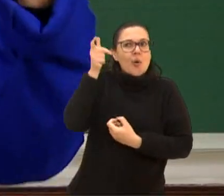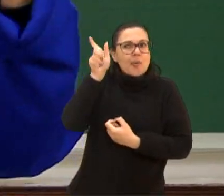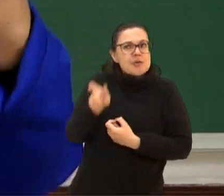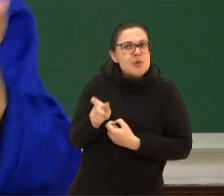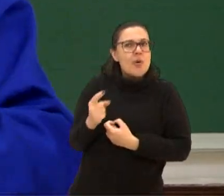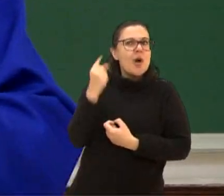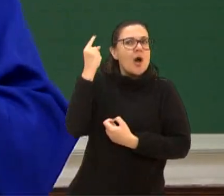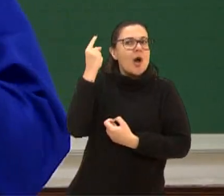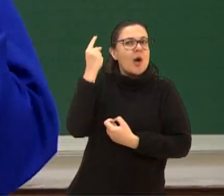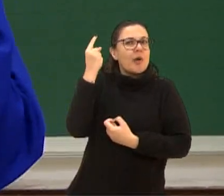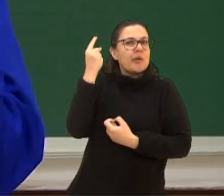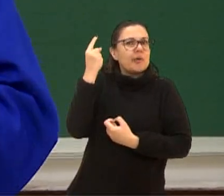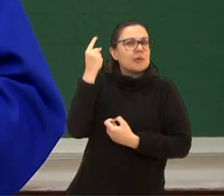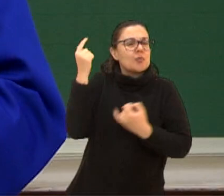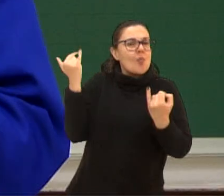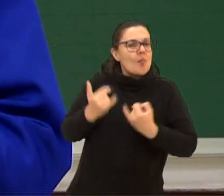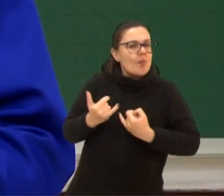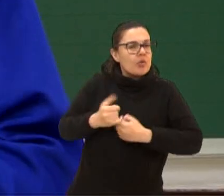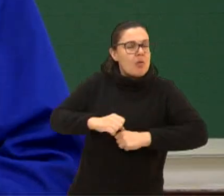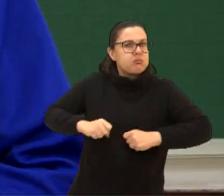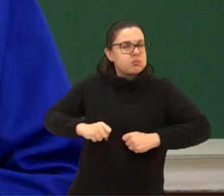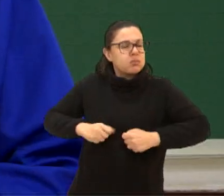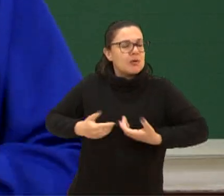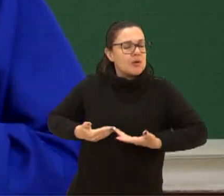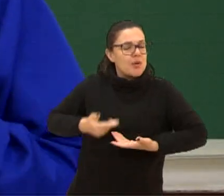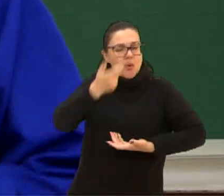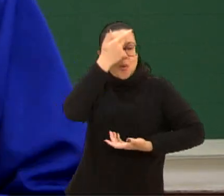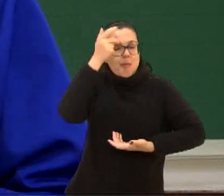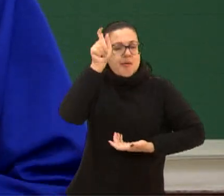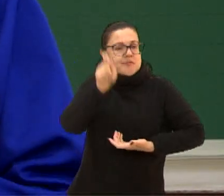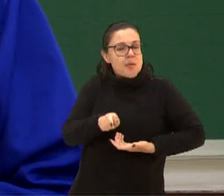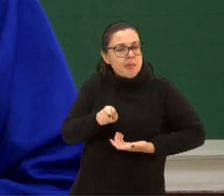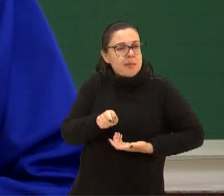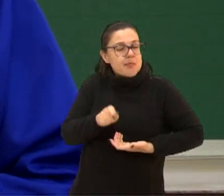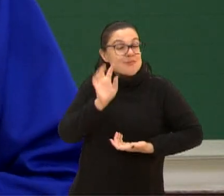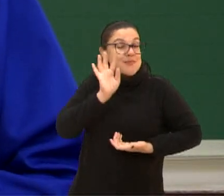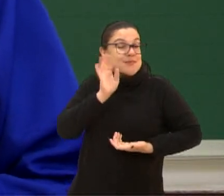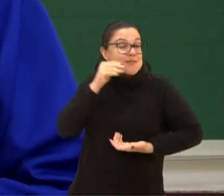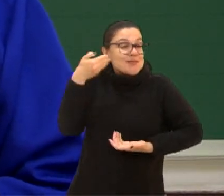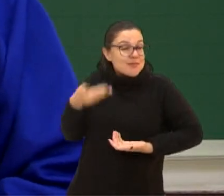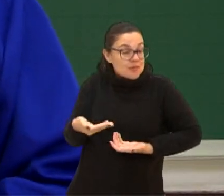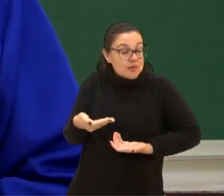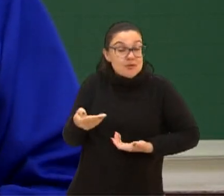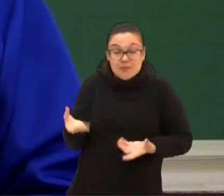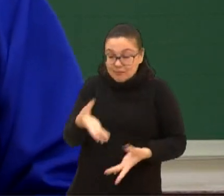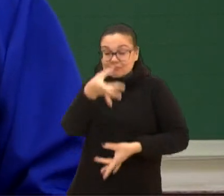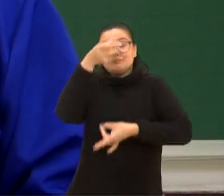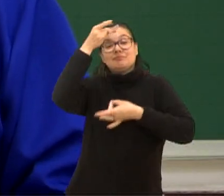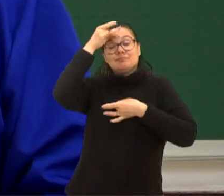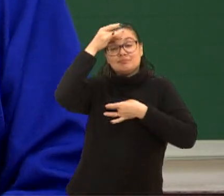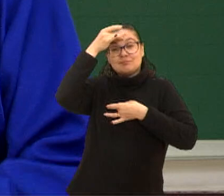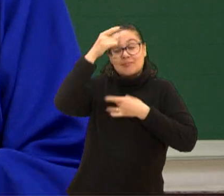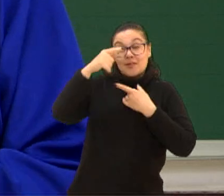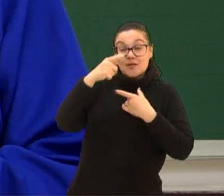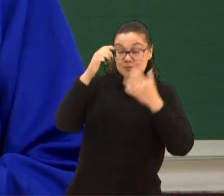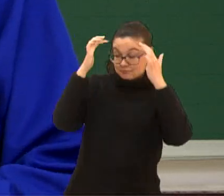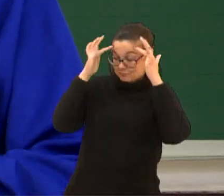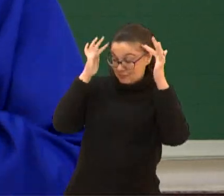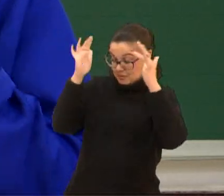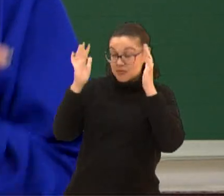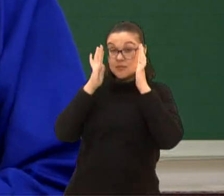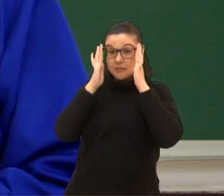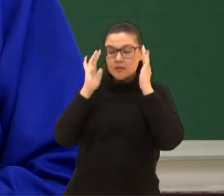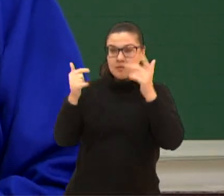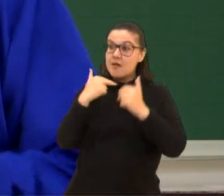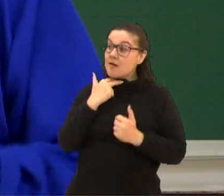é alto, ele é baixo, ele é magro, ele é gordo. Como que é esse personagem? Então, cada um vai idealizar os personagens na sua cabeça, né? E através do quê?